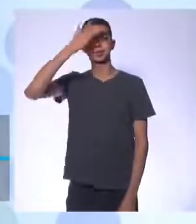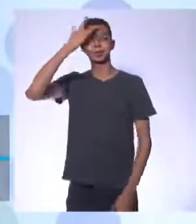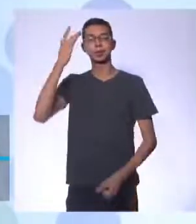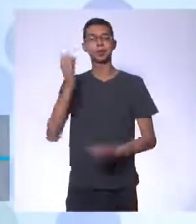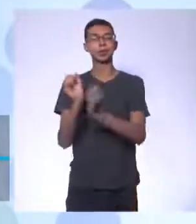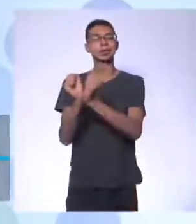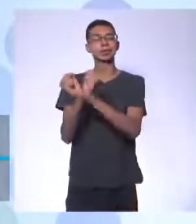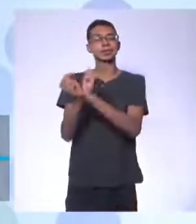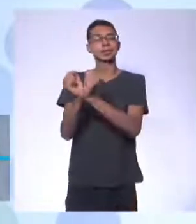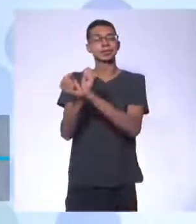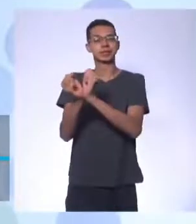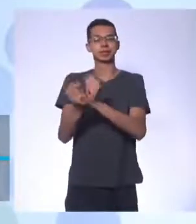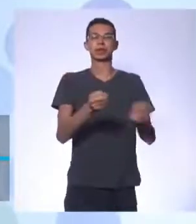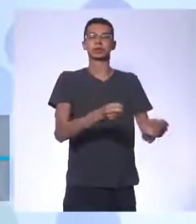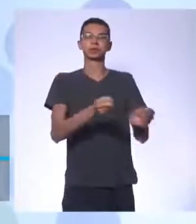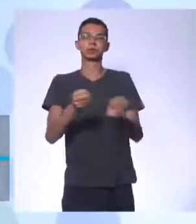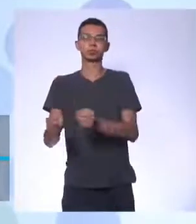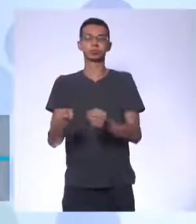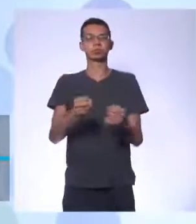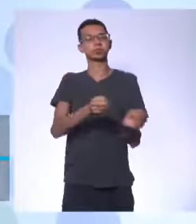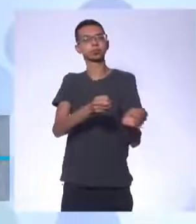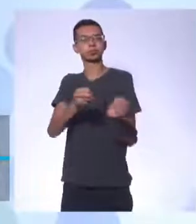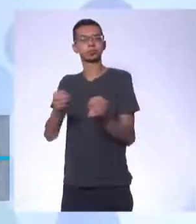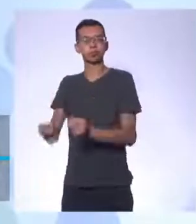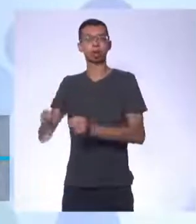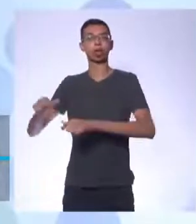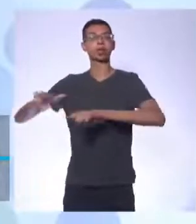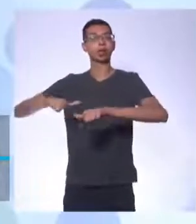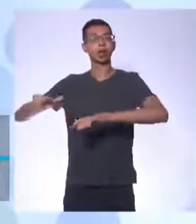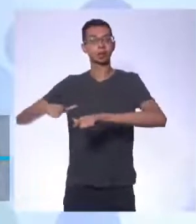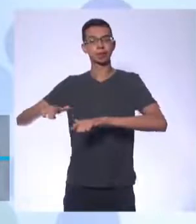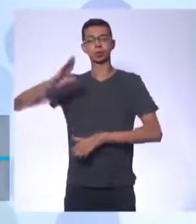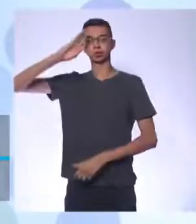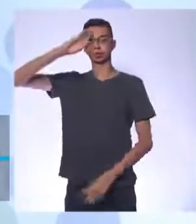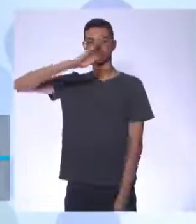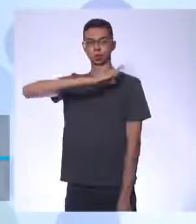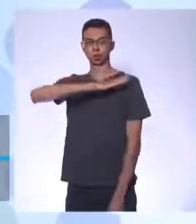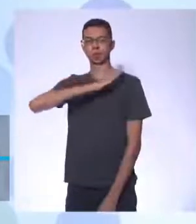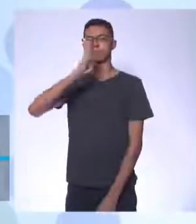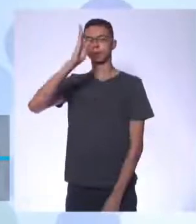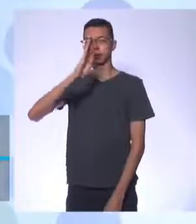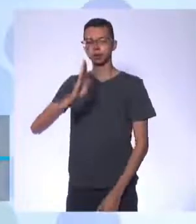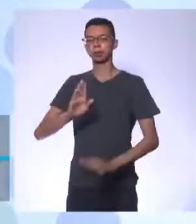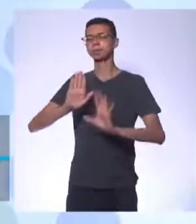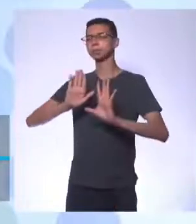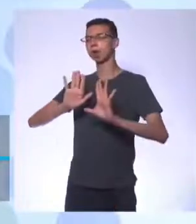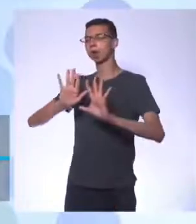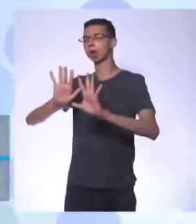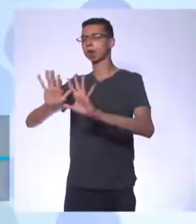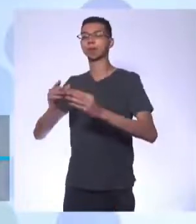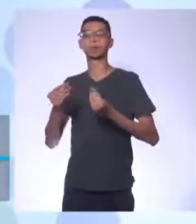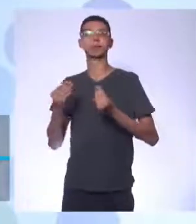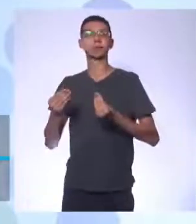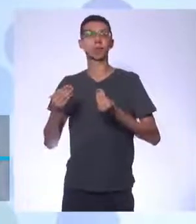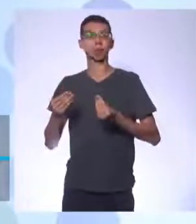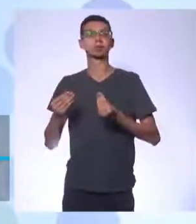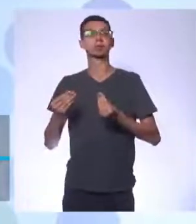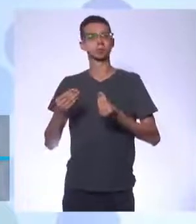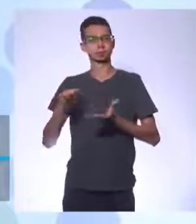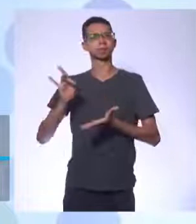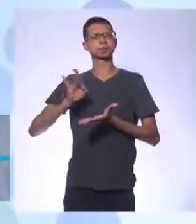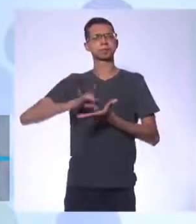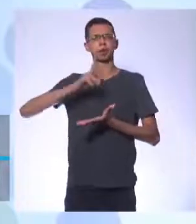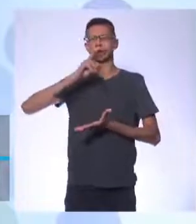foram recrutados para trabalhar aí como soldados no Exército Brasileiro, garantindo, contribuindo fortemente para